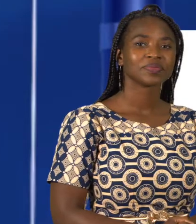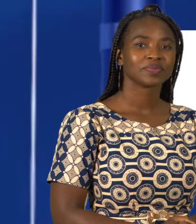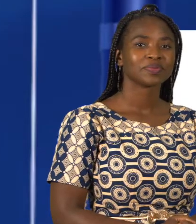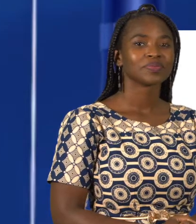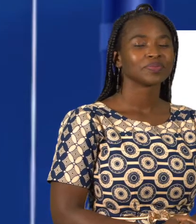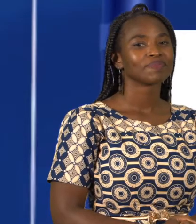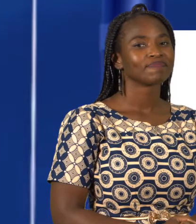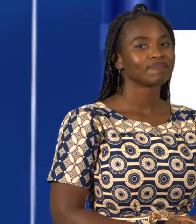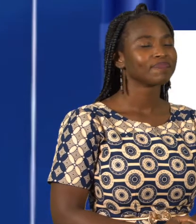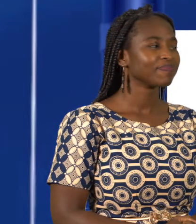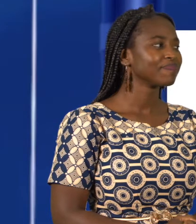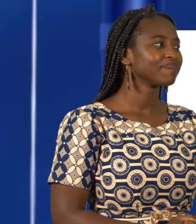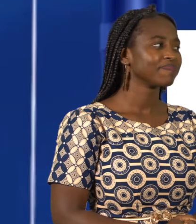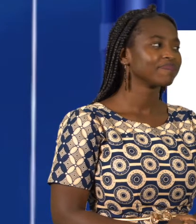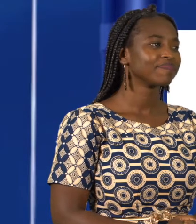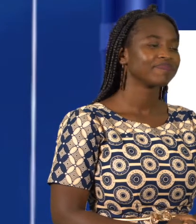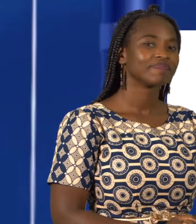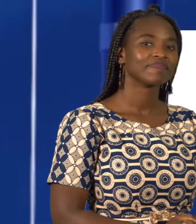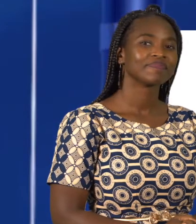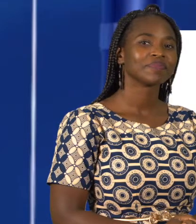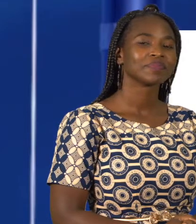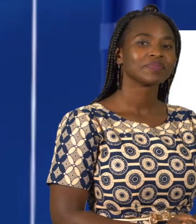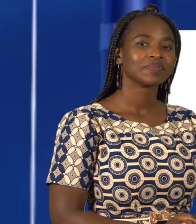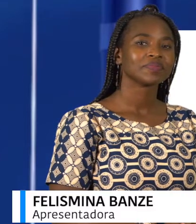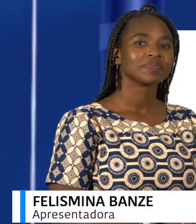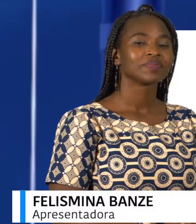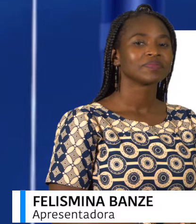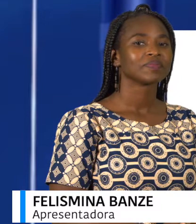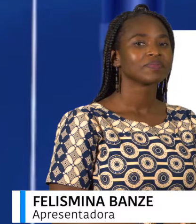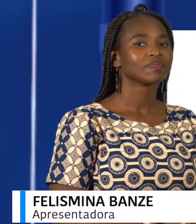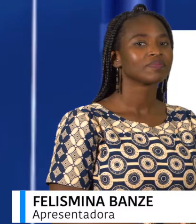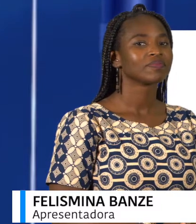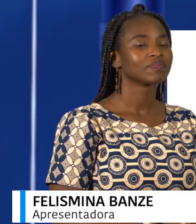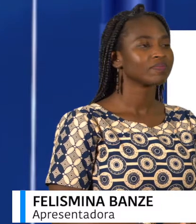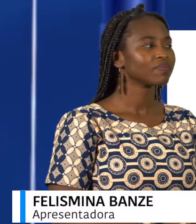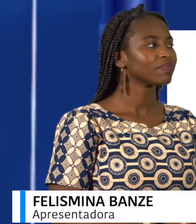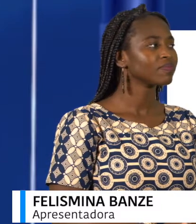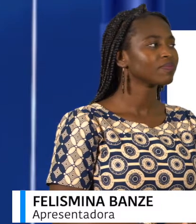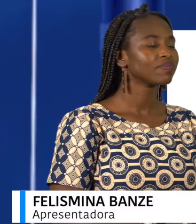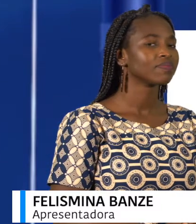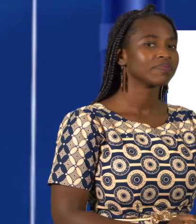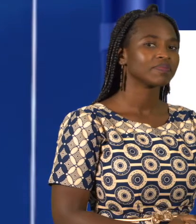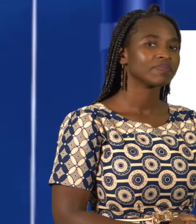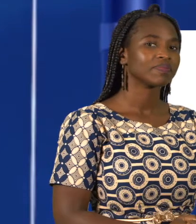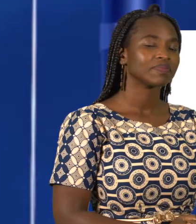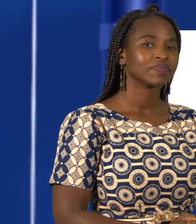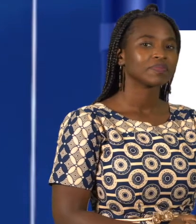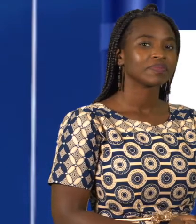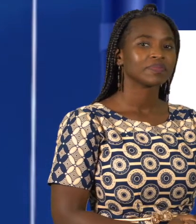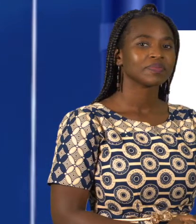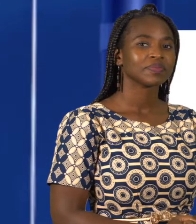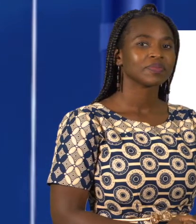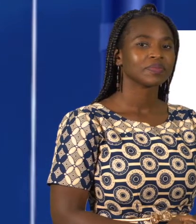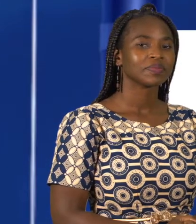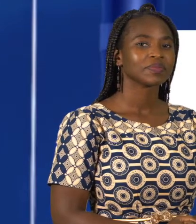Esta edição do programa da TV Surdo começa de uma forma diferente. Trazemos a história de um jovem que divide o seu dia entre